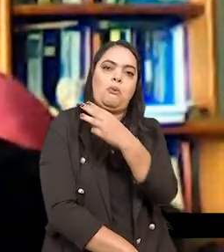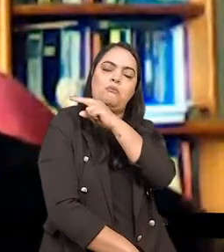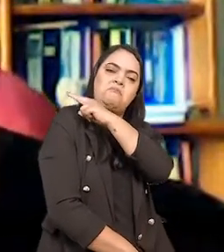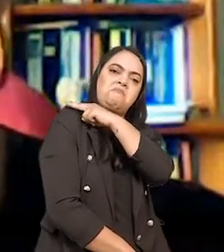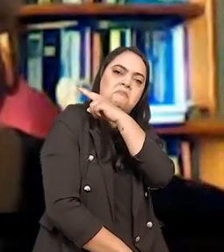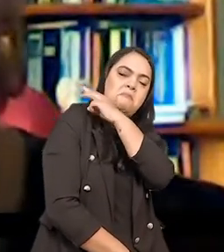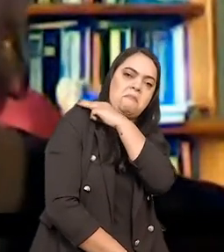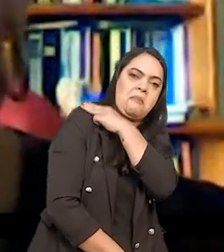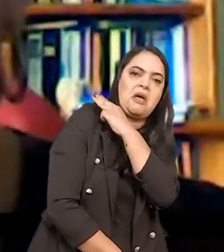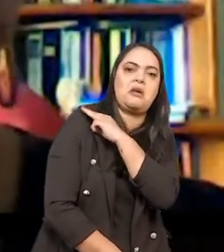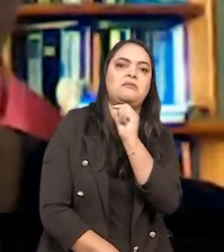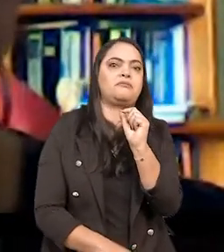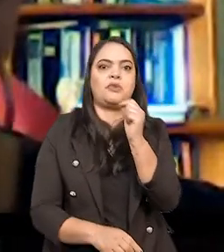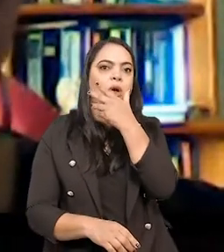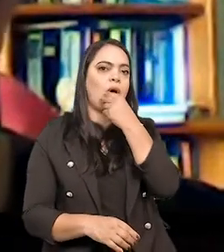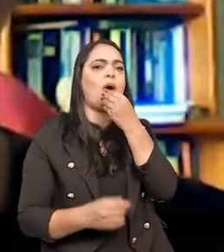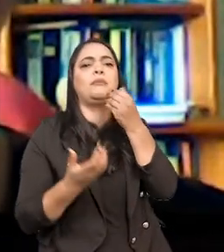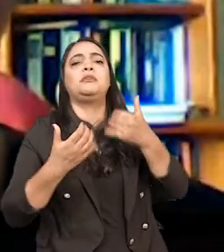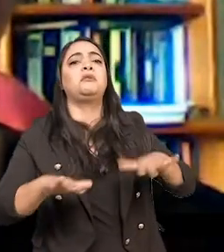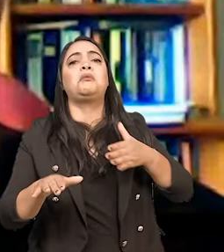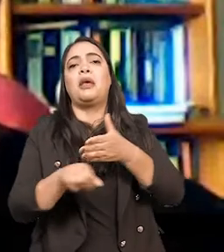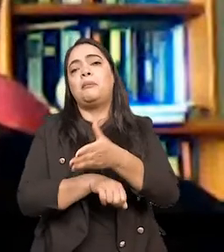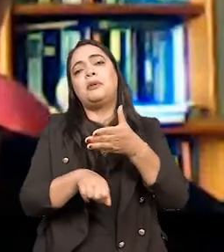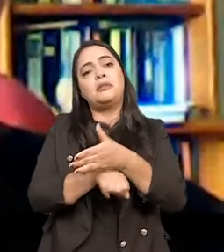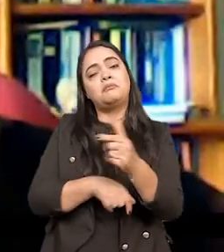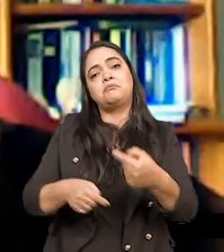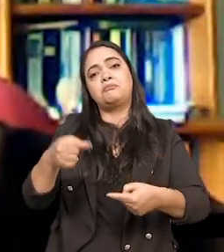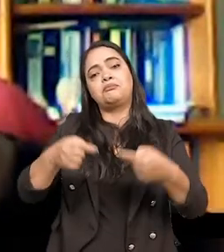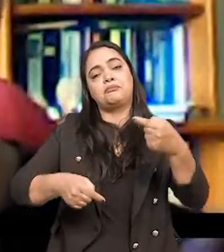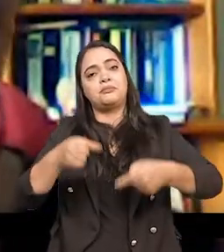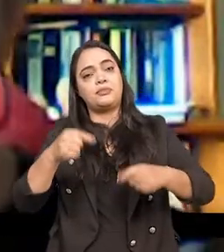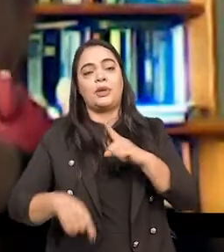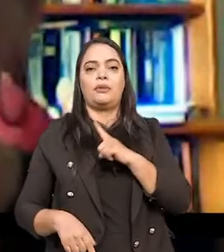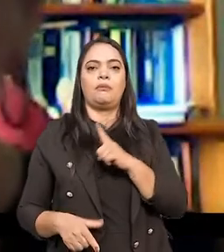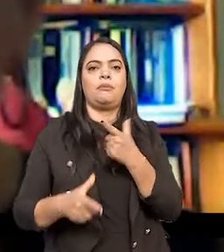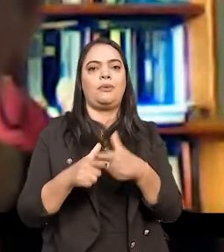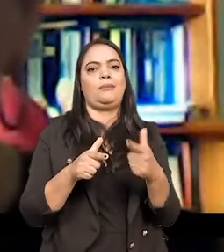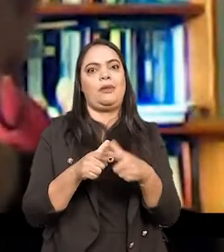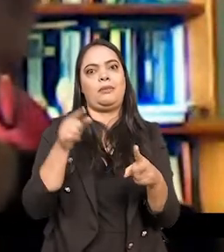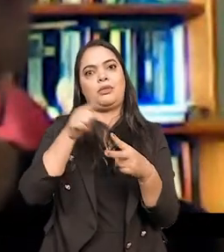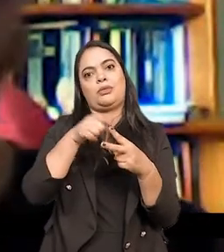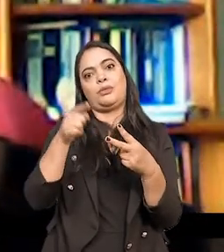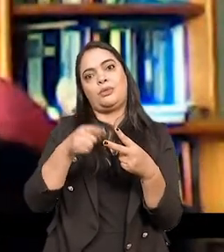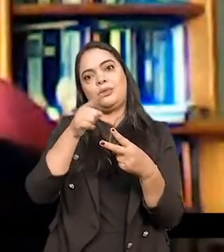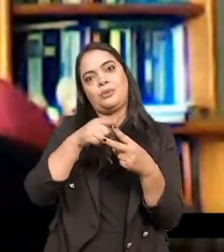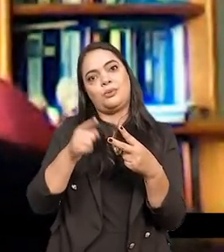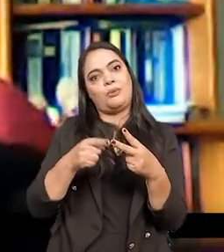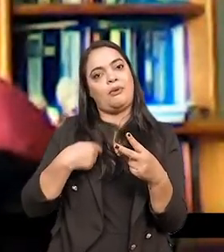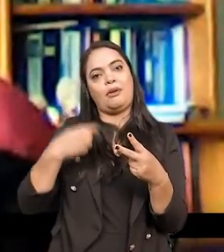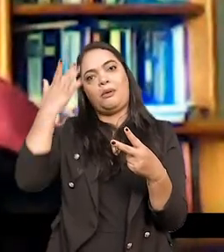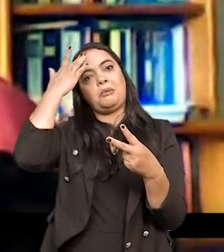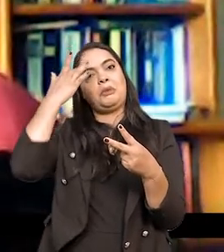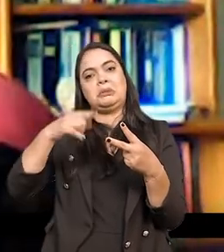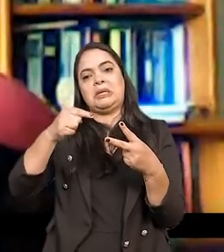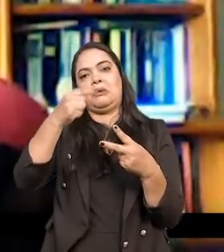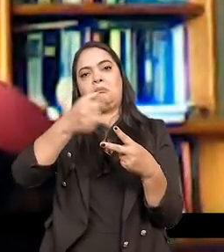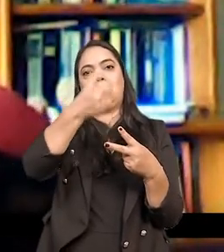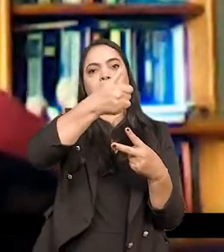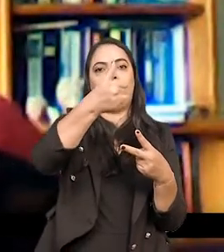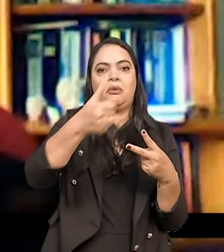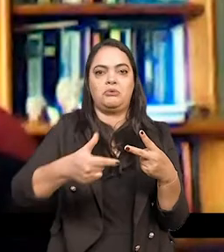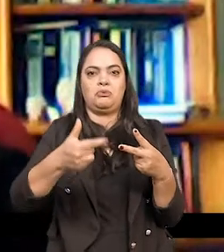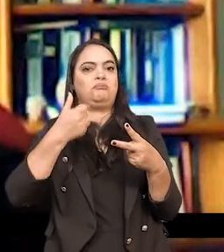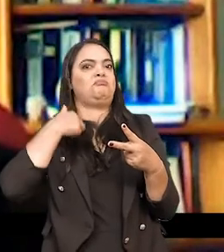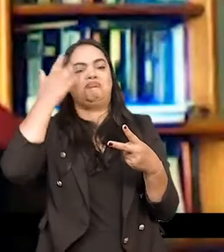querer participar dessas discussões. Então, nós temos 2 problemas. Eu nem sei qual é o